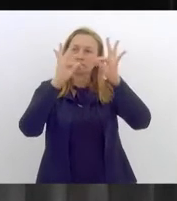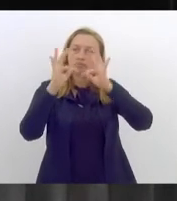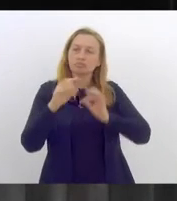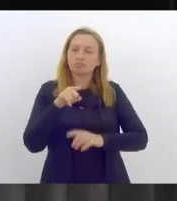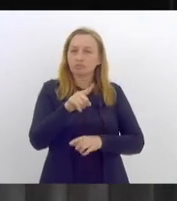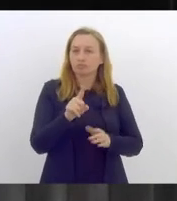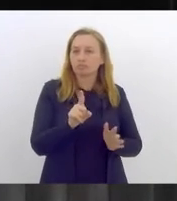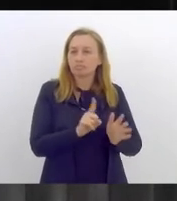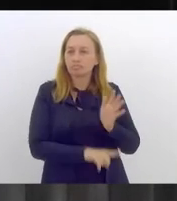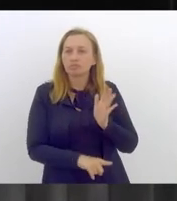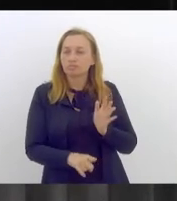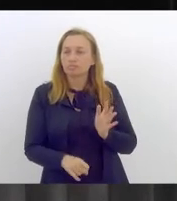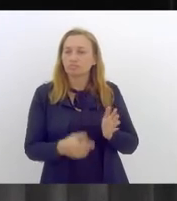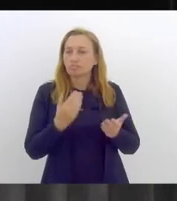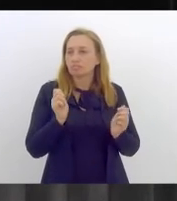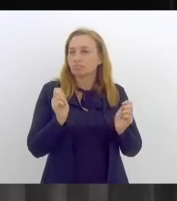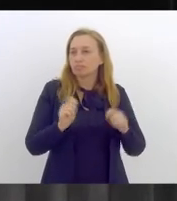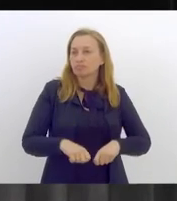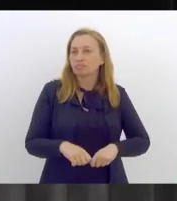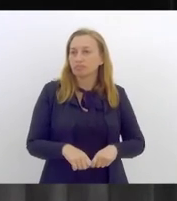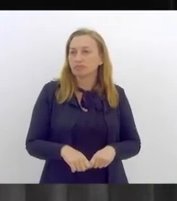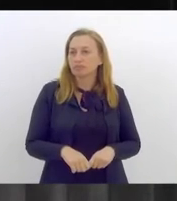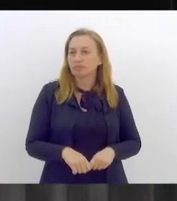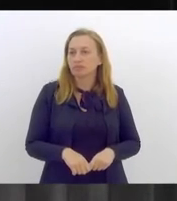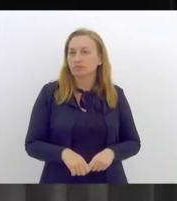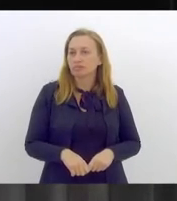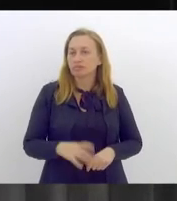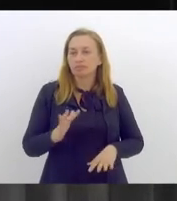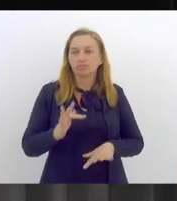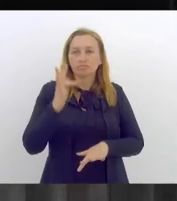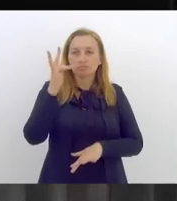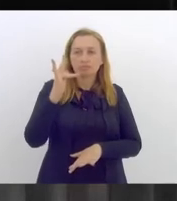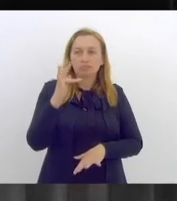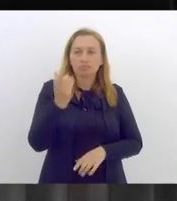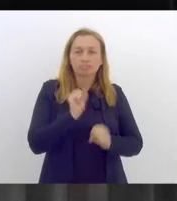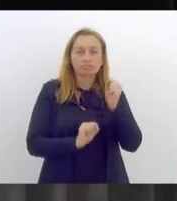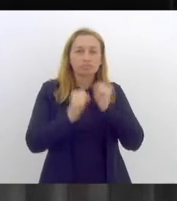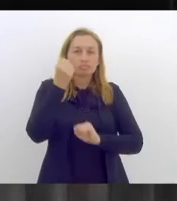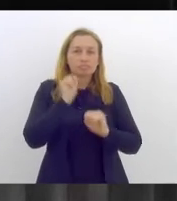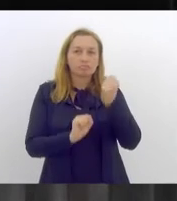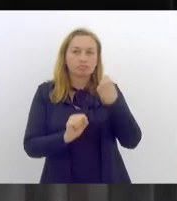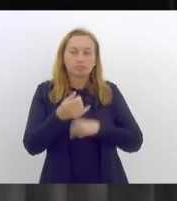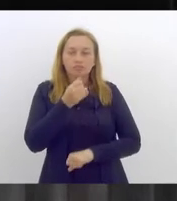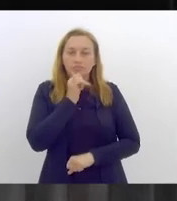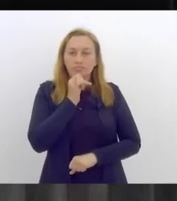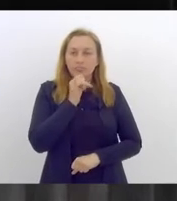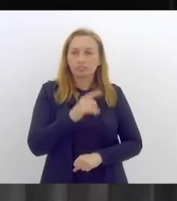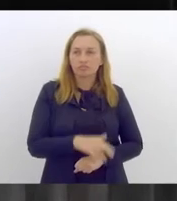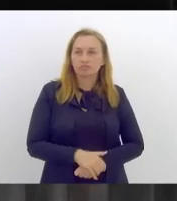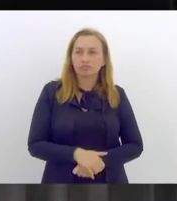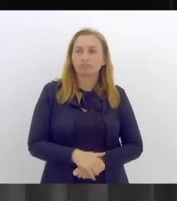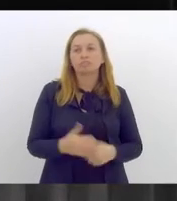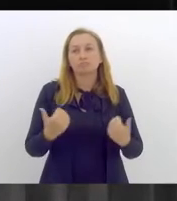a possibilidade de garantir futuro. Na indústria, por exemplo, a gente precisa retomar os